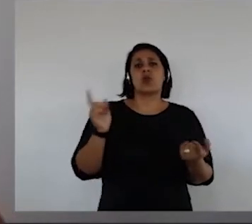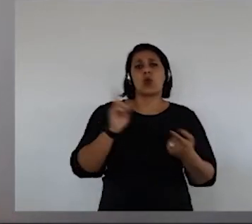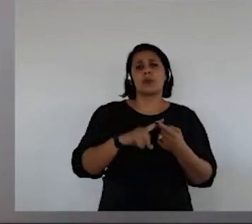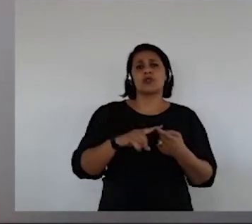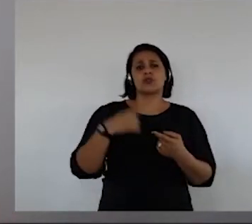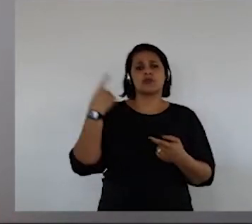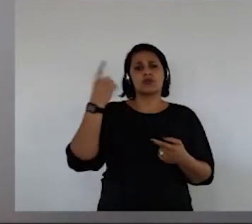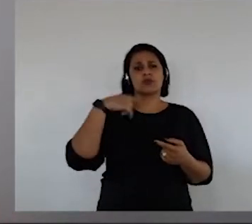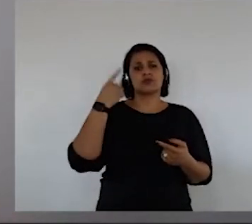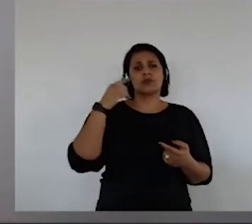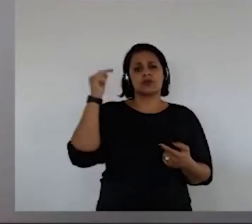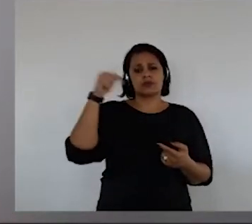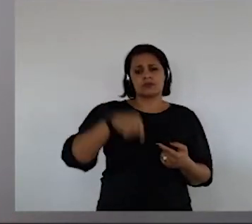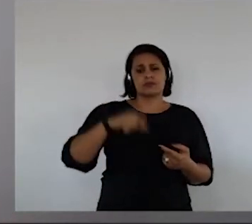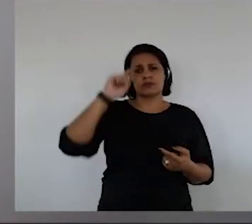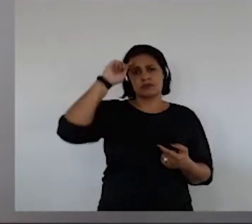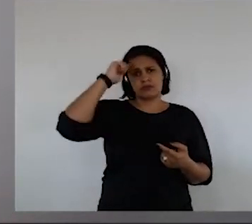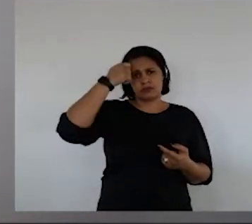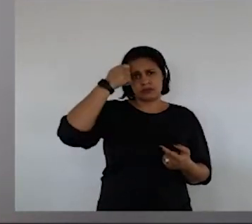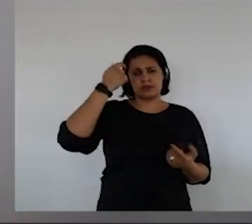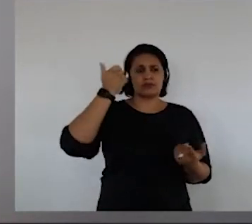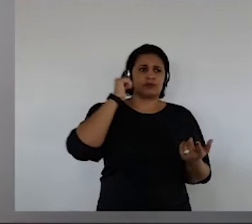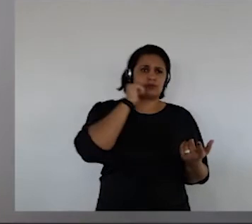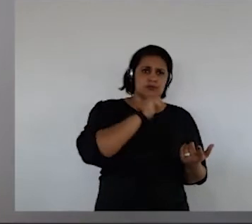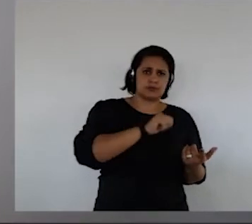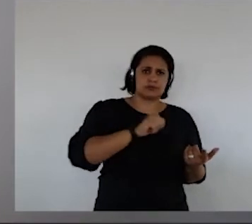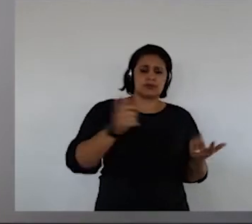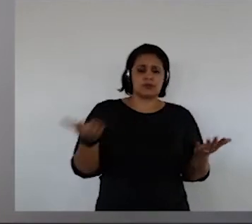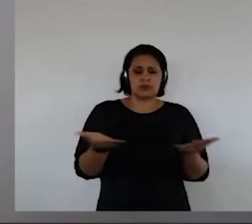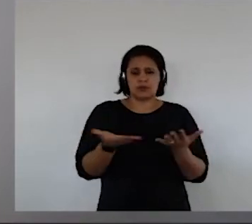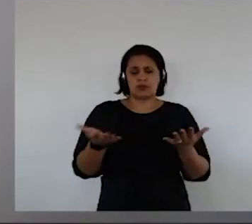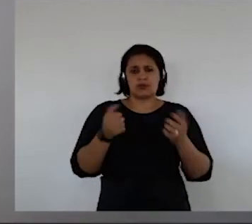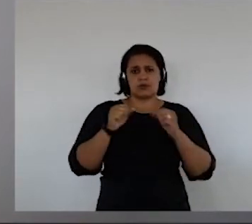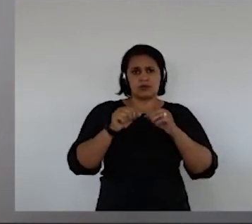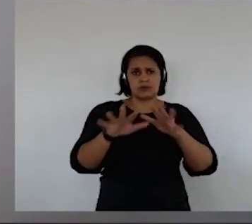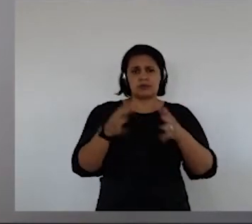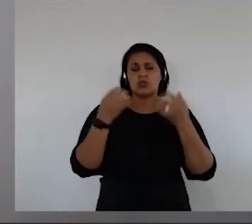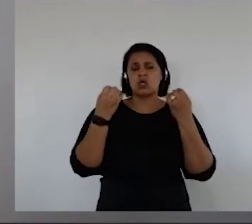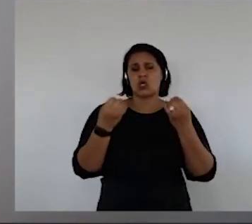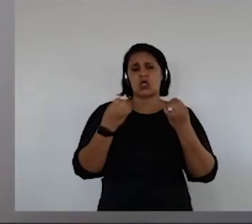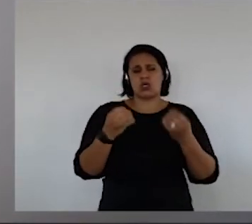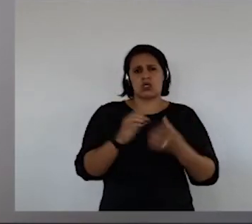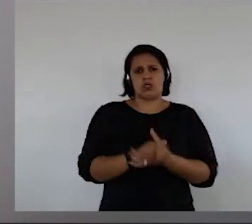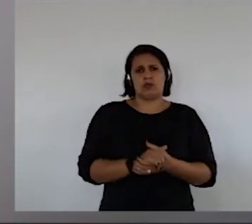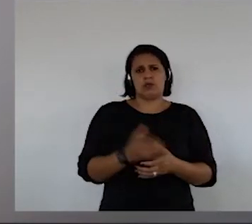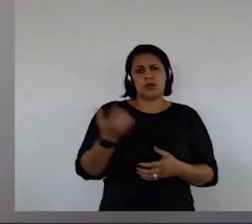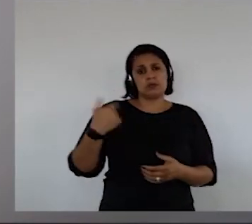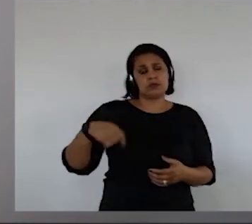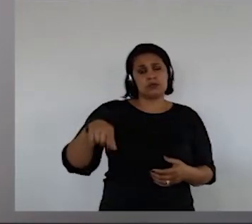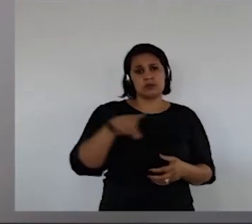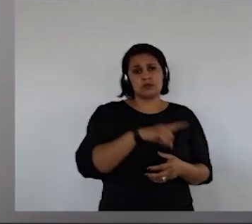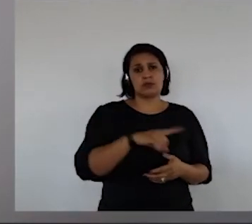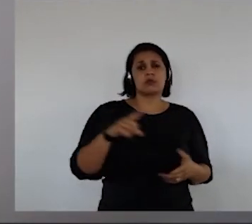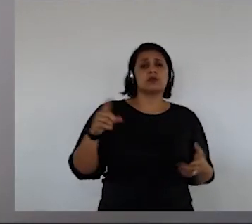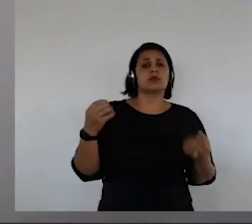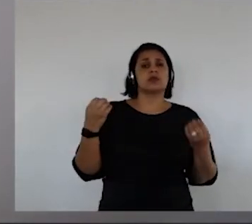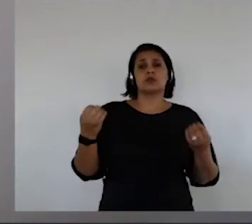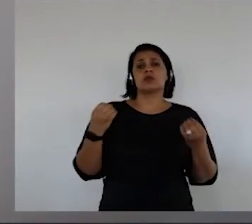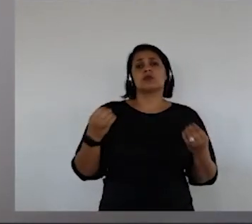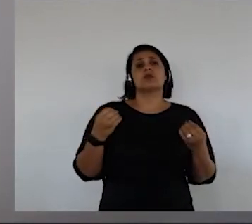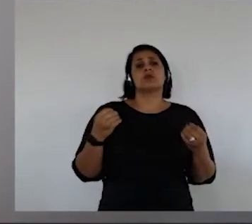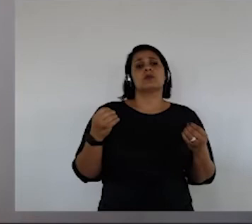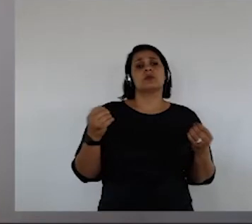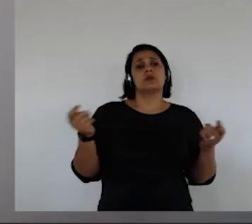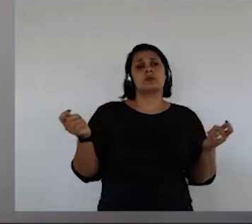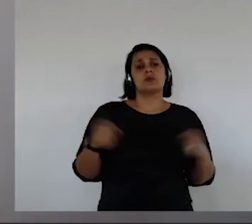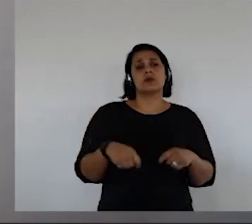advogadas negras, advogadas mulheres, né, nesse contexto de pandemia. como é que a gente pode, no